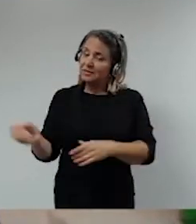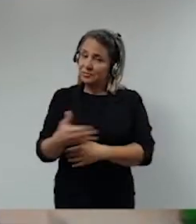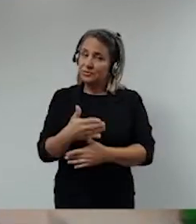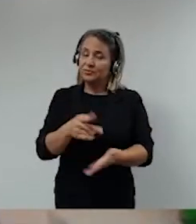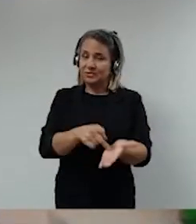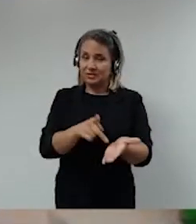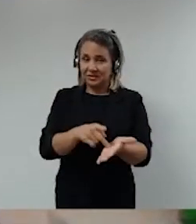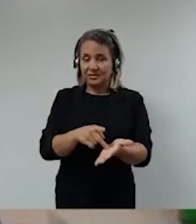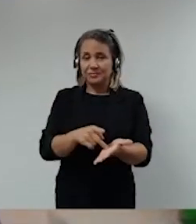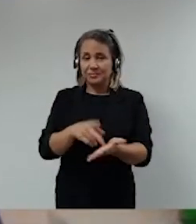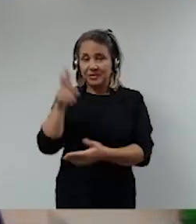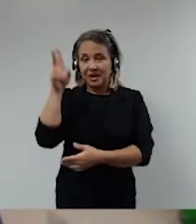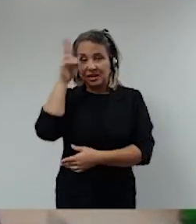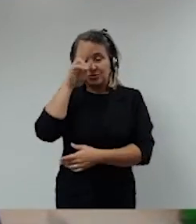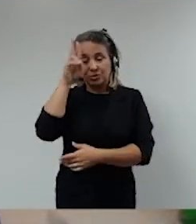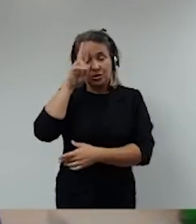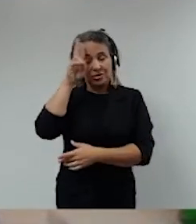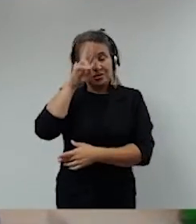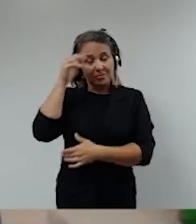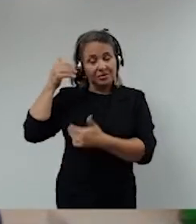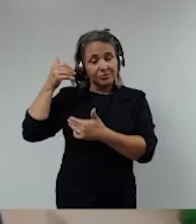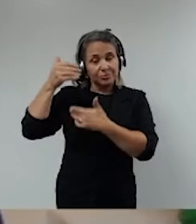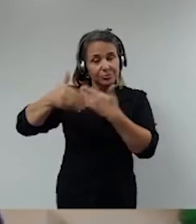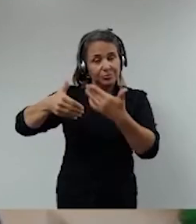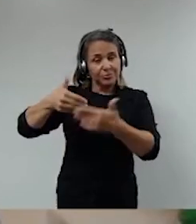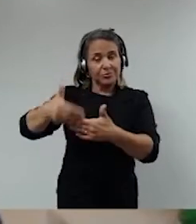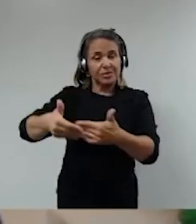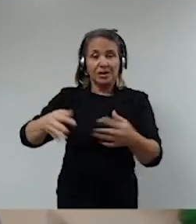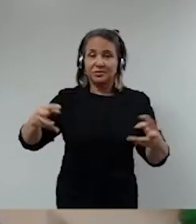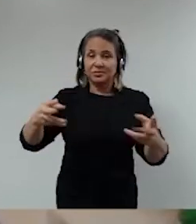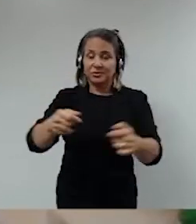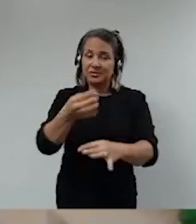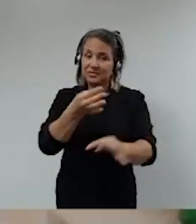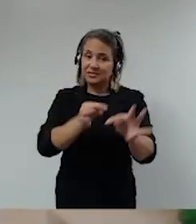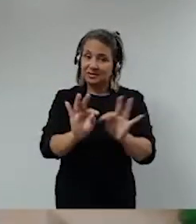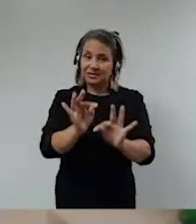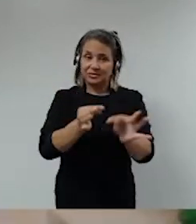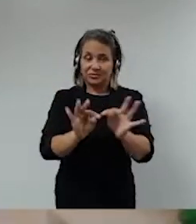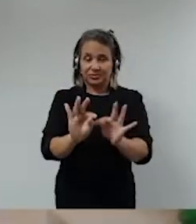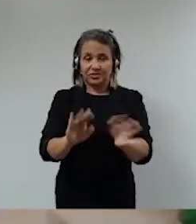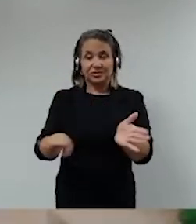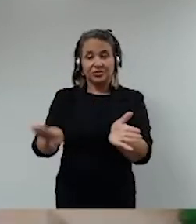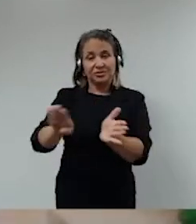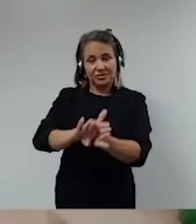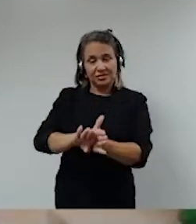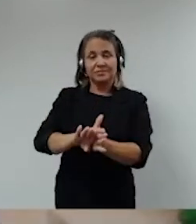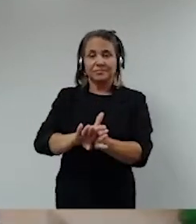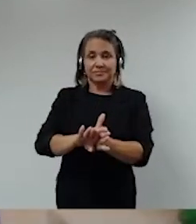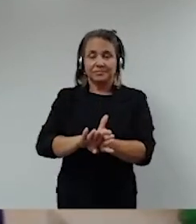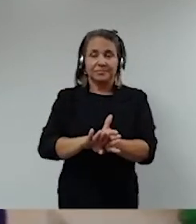né? Historicamente, todas as tecnologias que chegaram